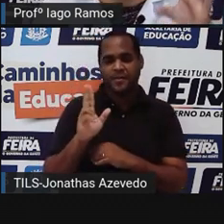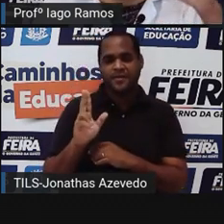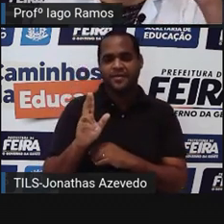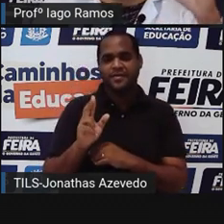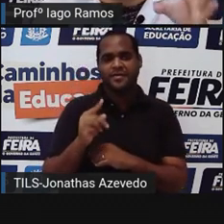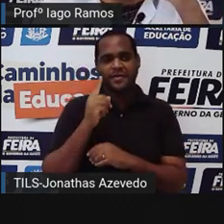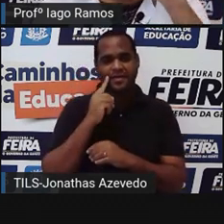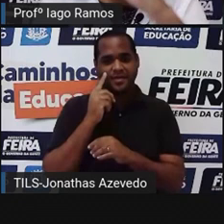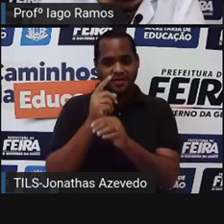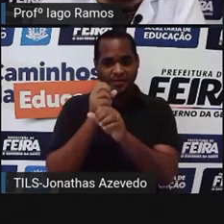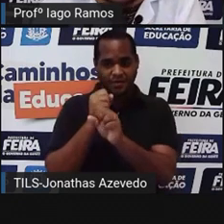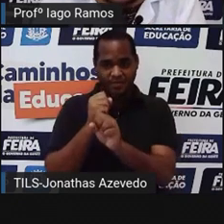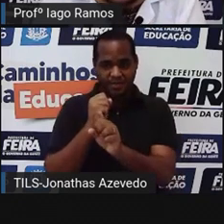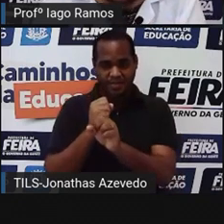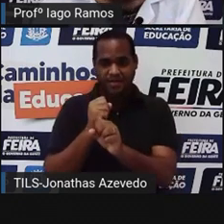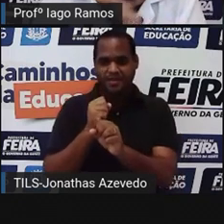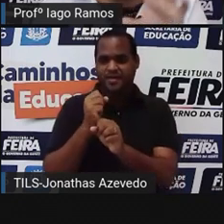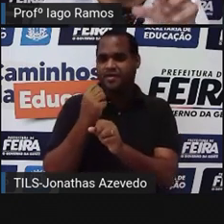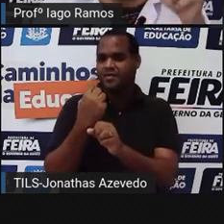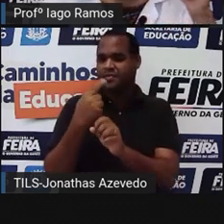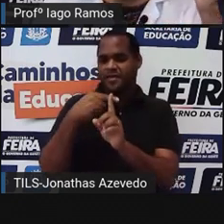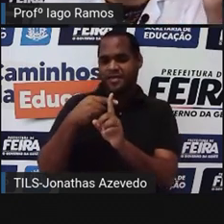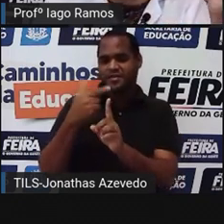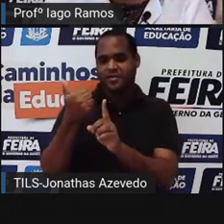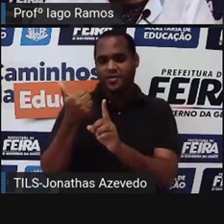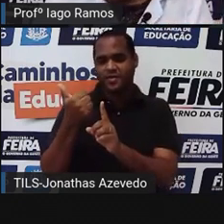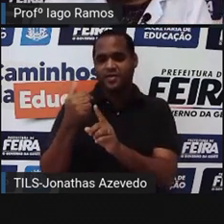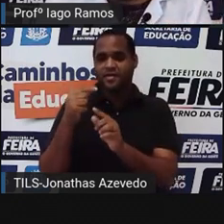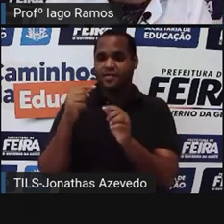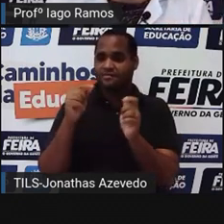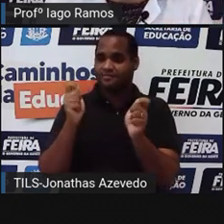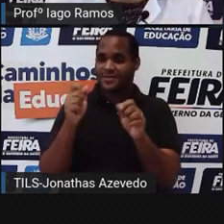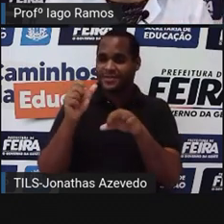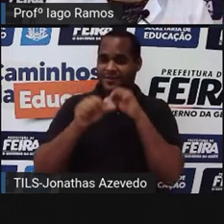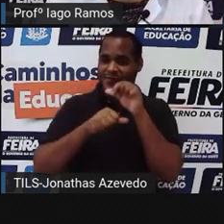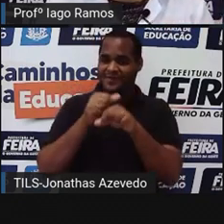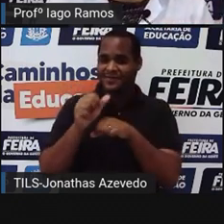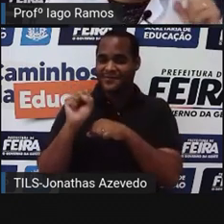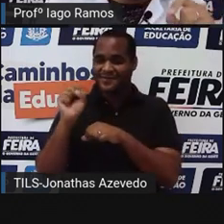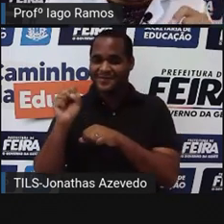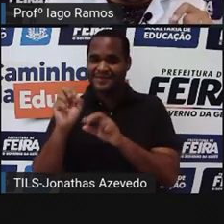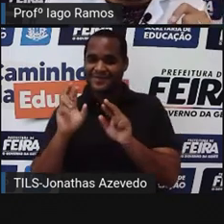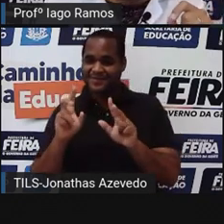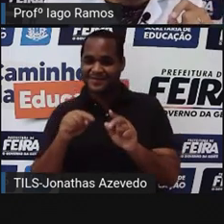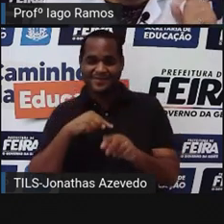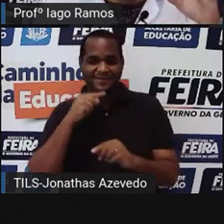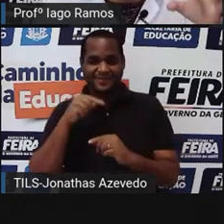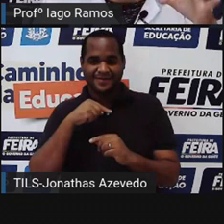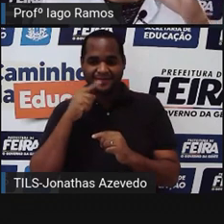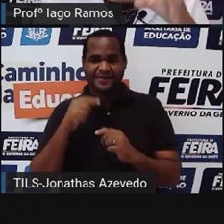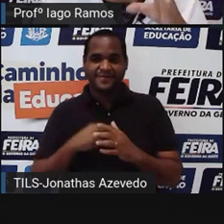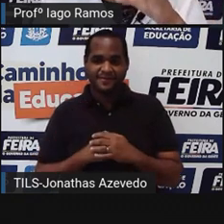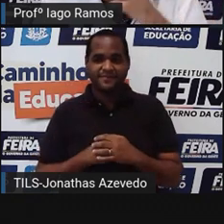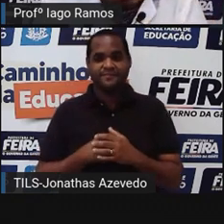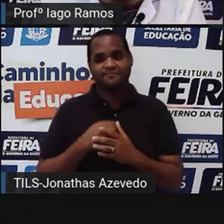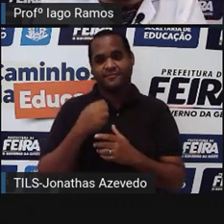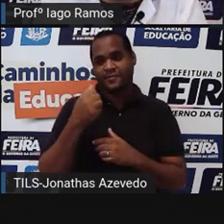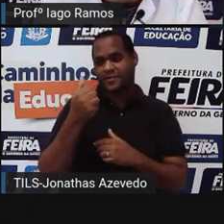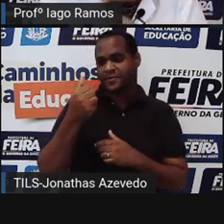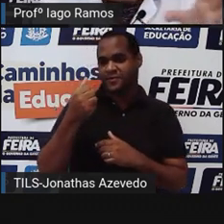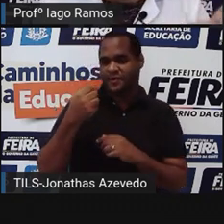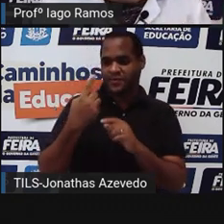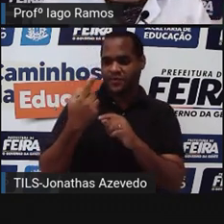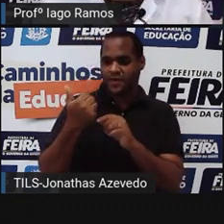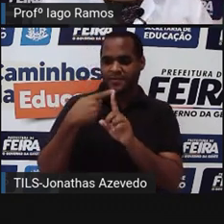Mas se eu somar 1 com 12, tem que dar o oposto de 8, que é o termo B. Não dá, porque 1 mais 12 é